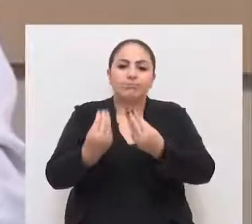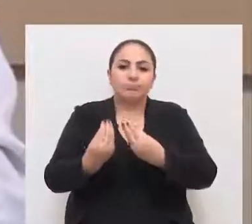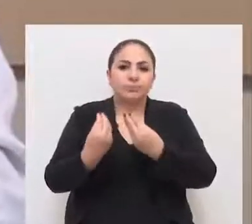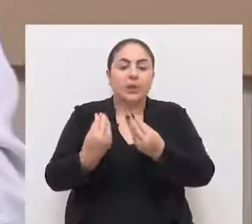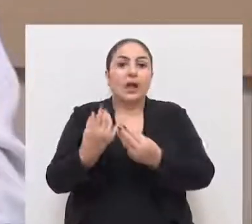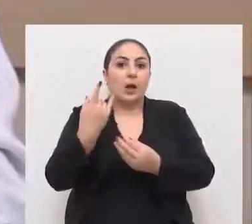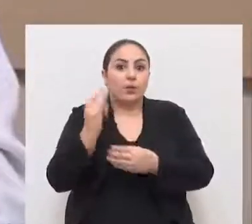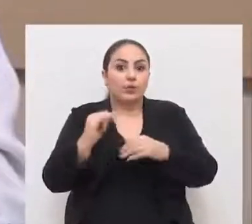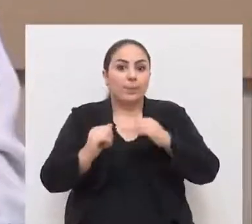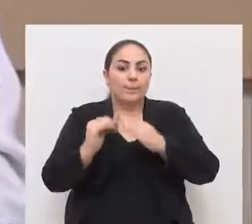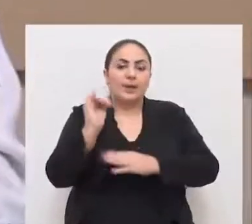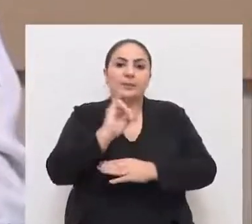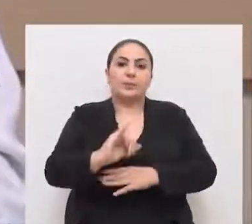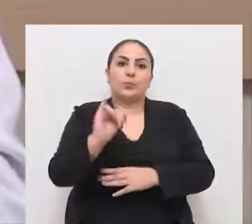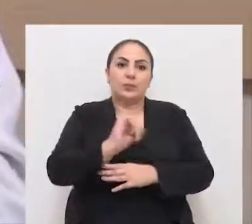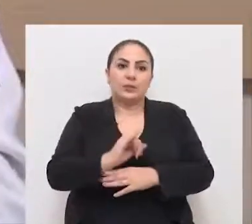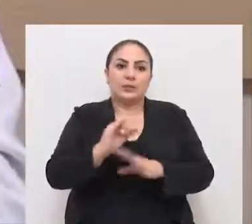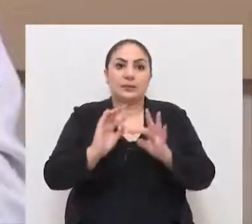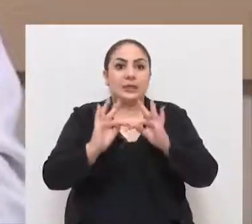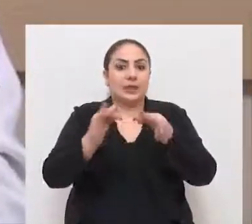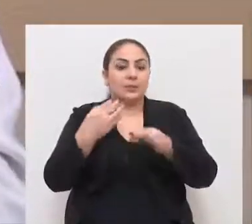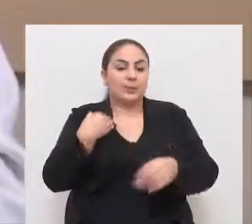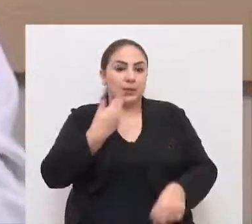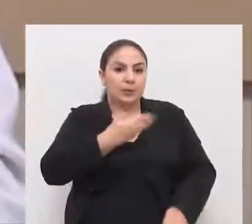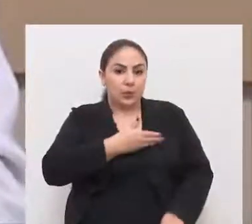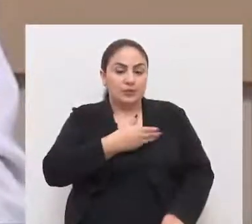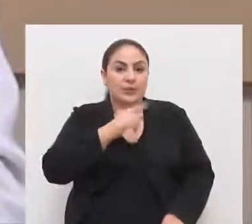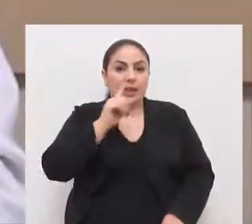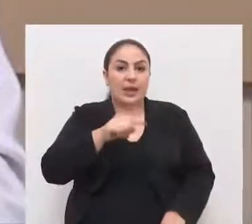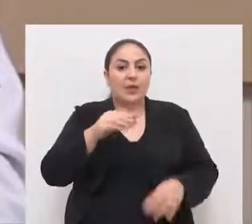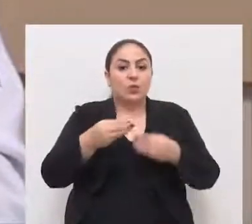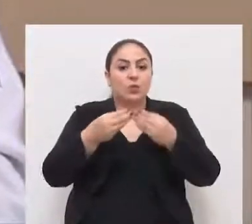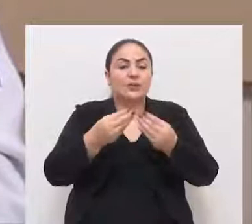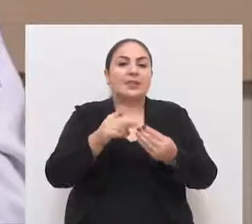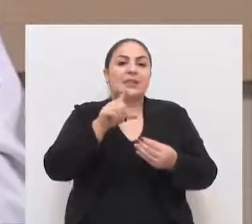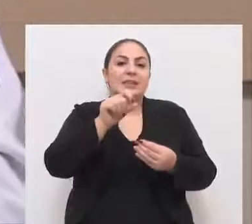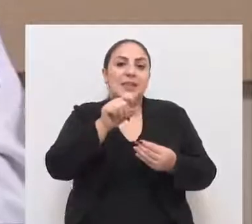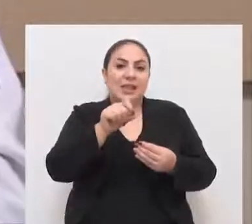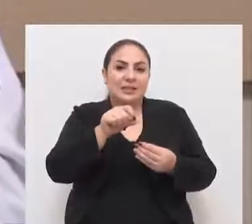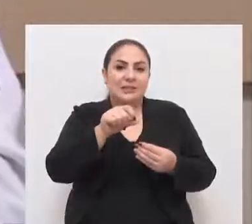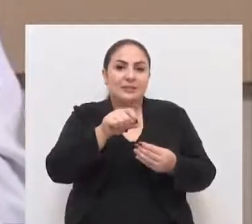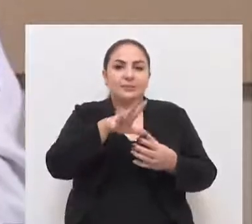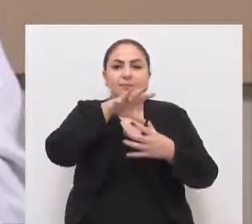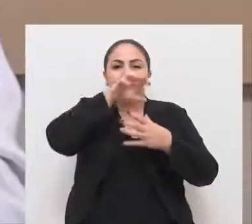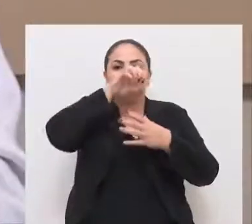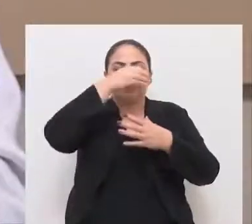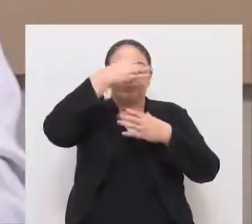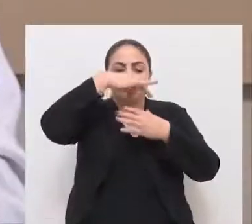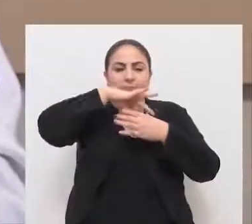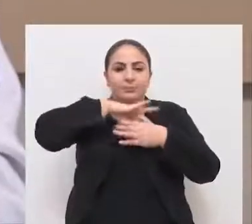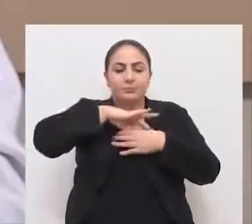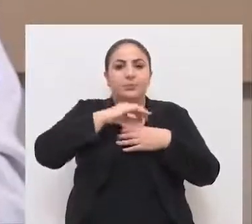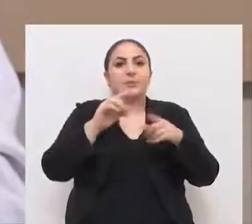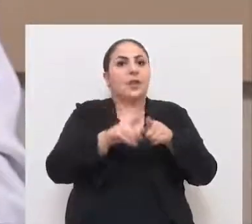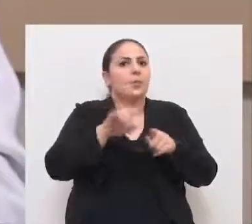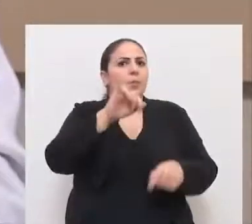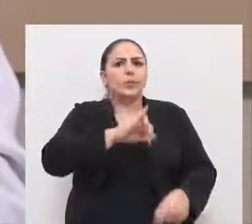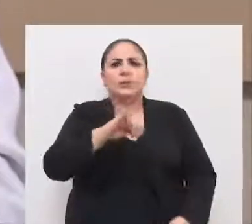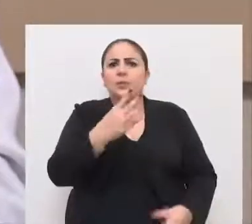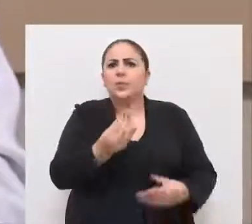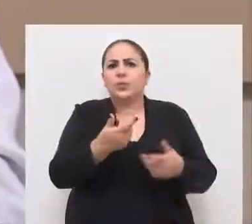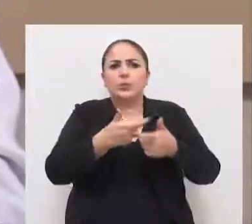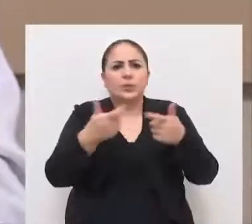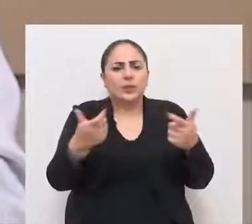mais expressiva e mais importante do ponto de vista técnico para nós, foi a doação desses 10 respiradores, que tem